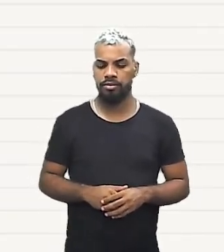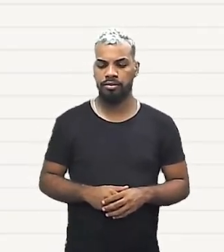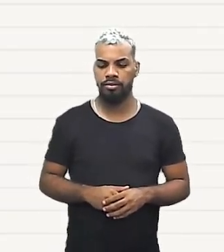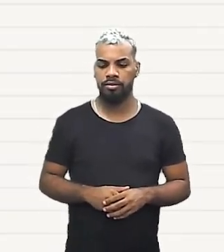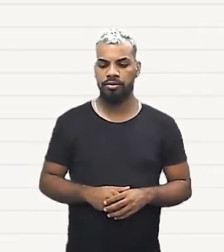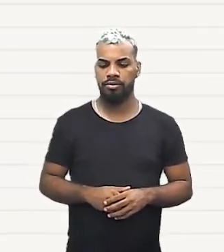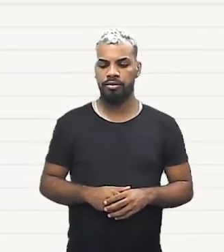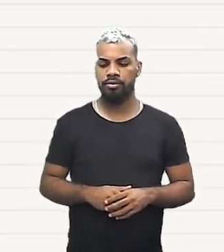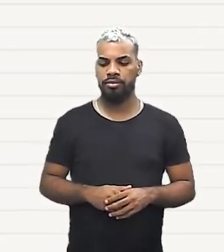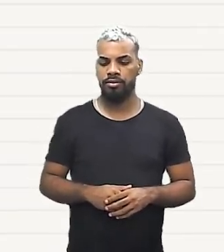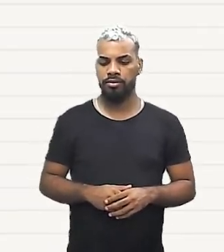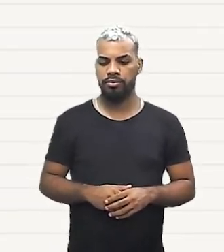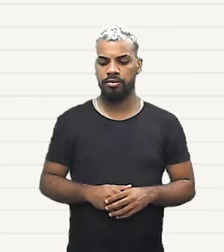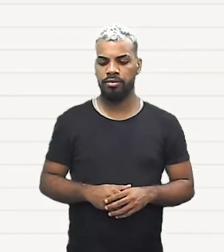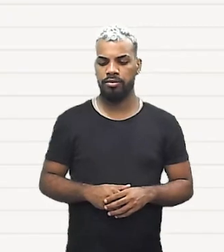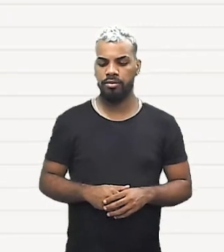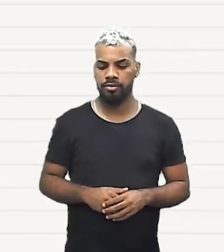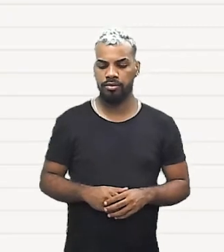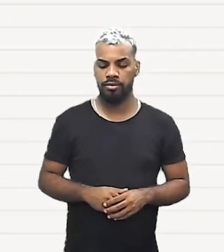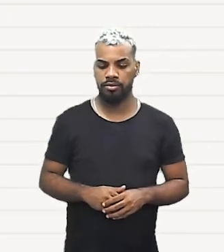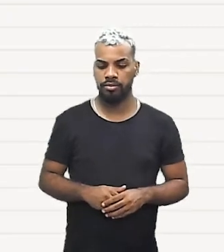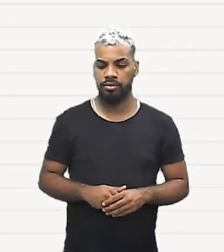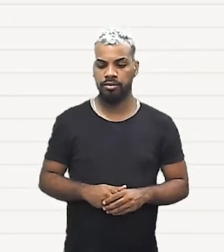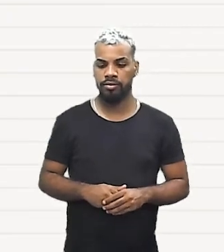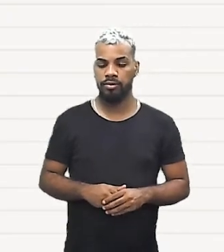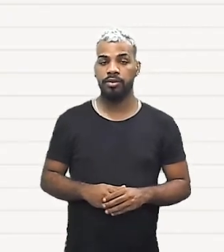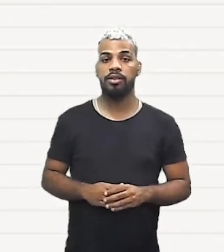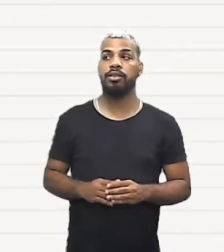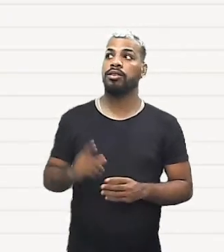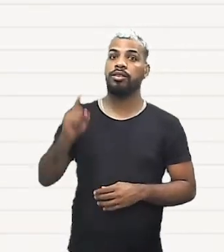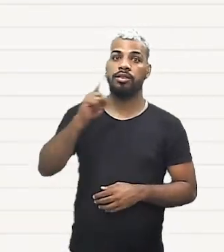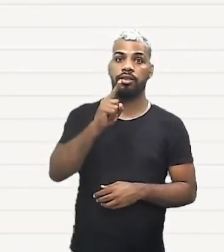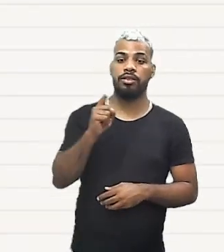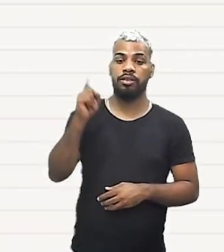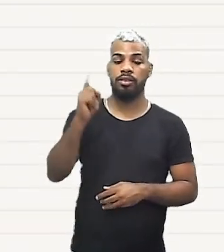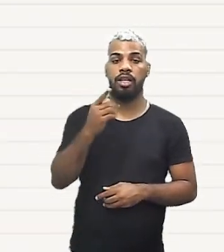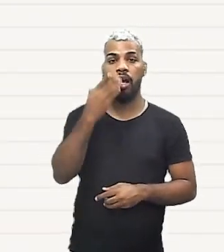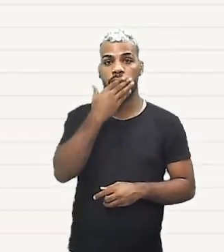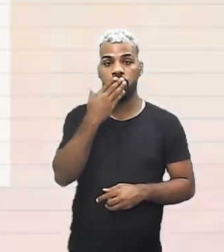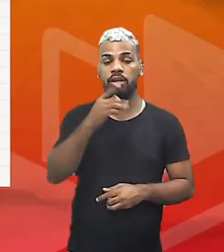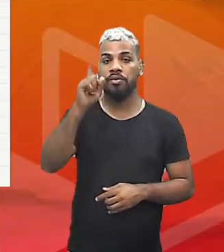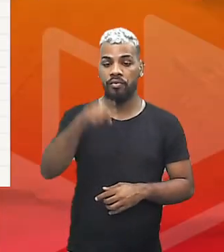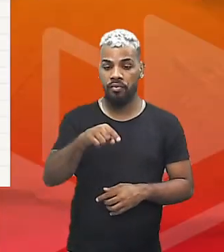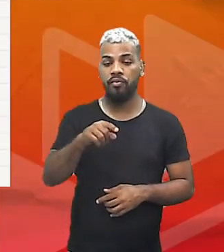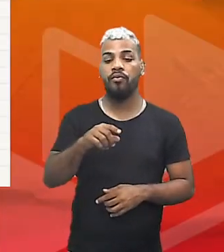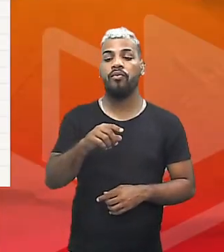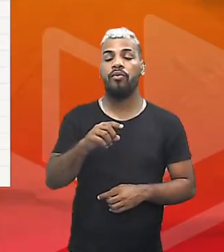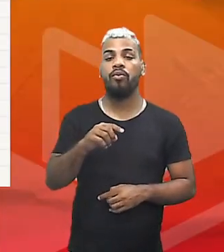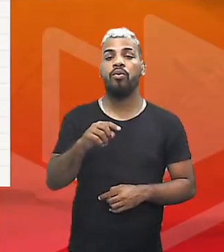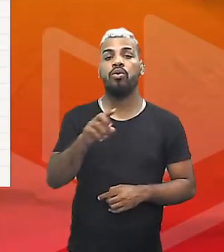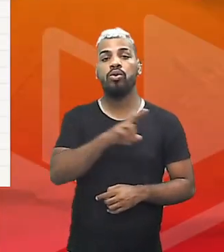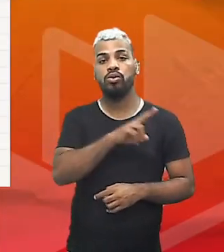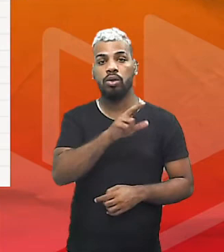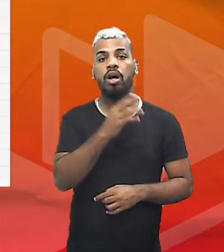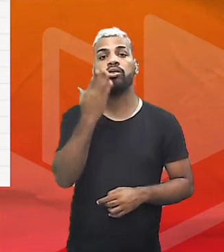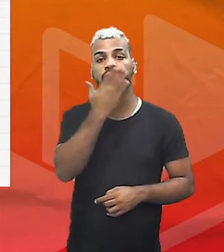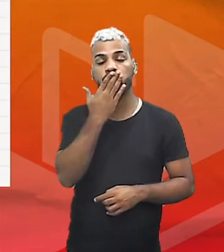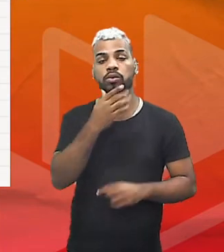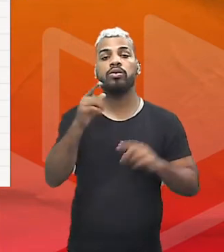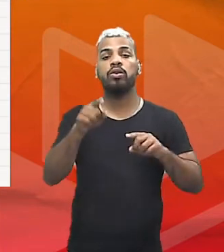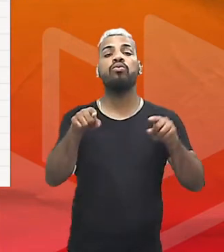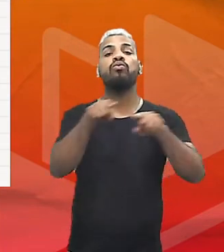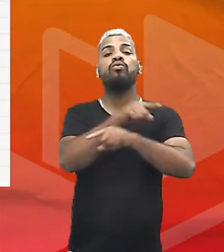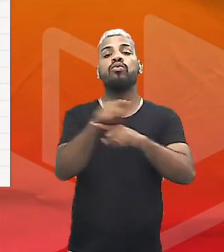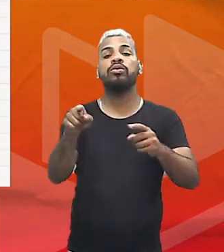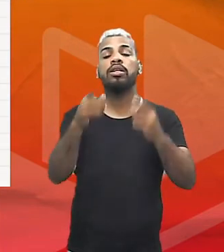lembre que os glicídios ou carboidratos eles são os açúcares isso são os nomes químicos para os açúcares e o que é que vocês